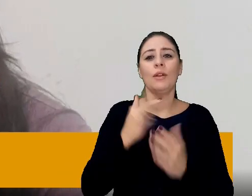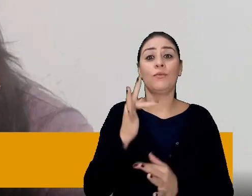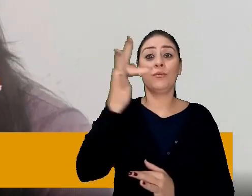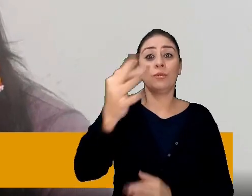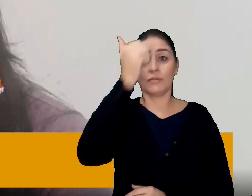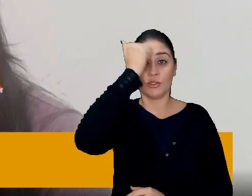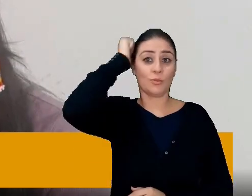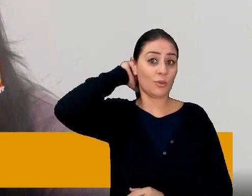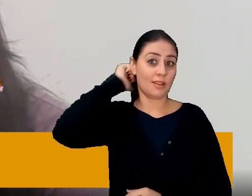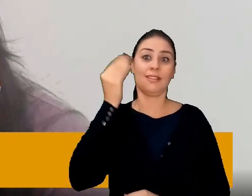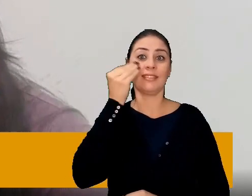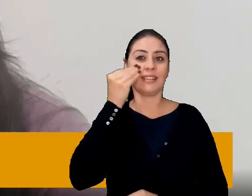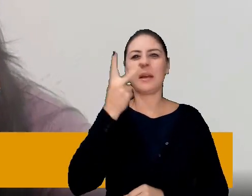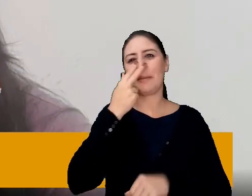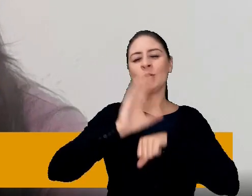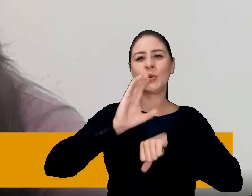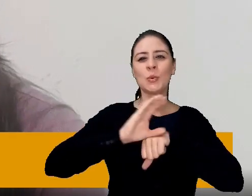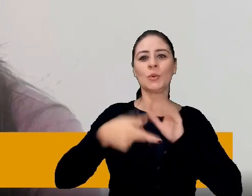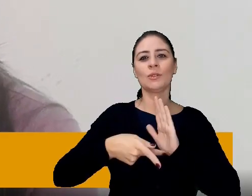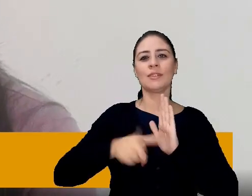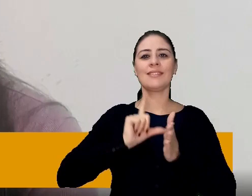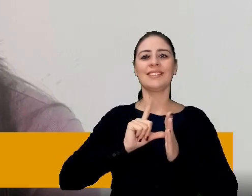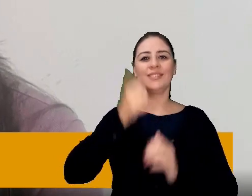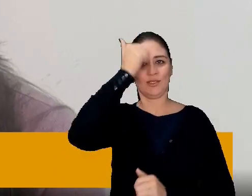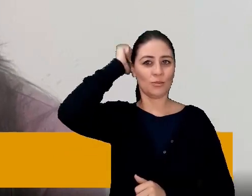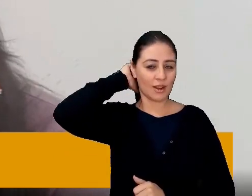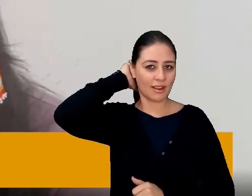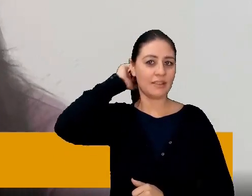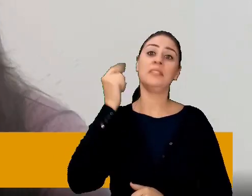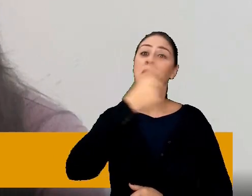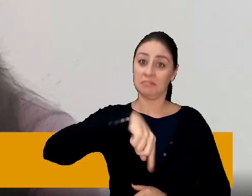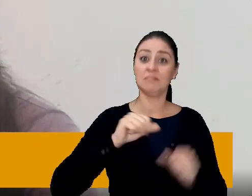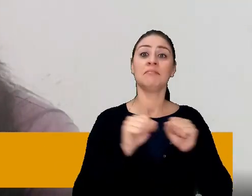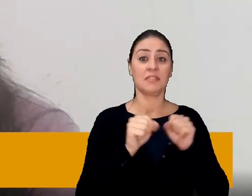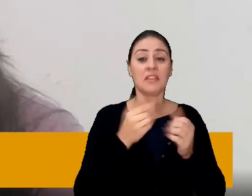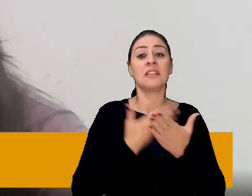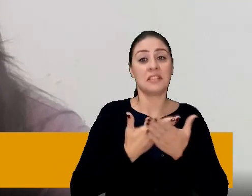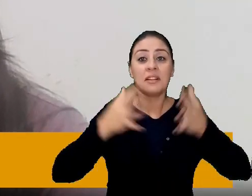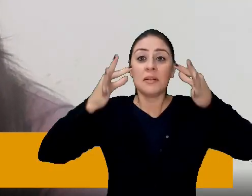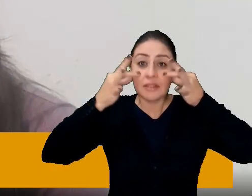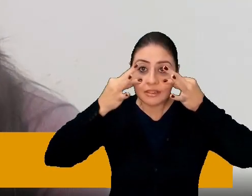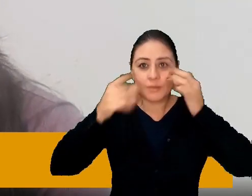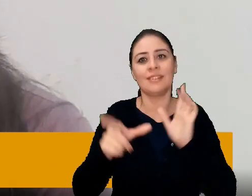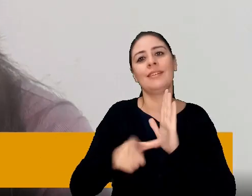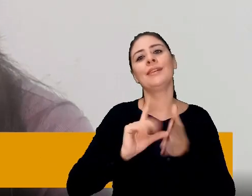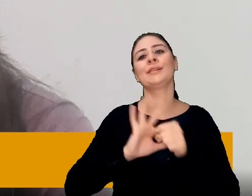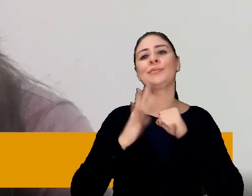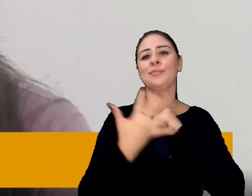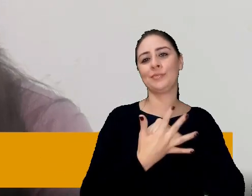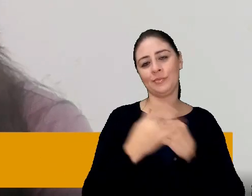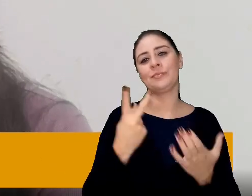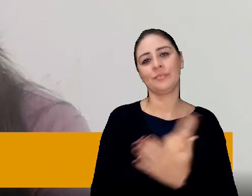foi aulões para preparar as pessoas para o vestibular, que aquele ano teria vestibular. E a gente